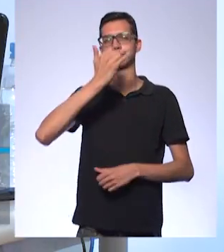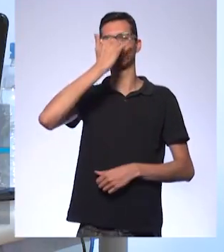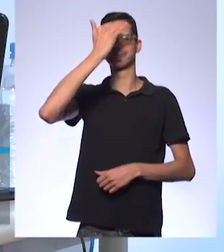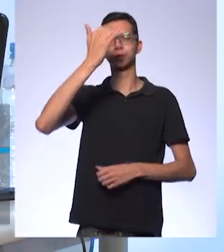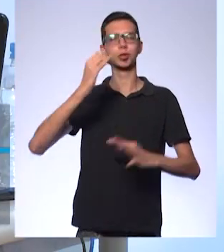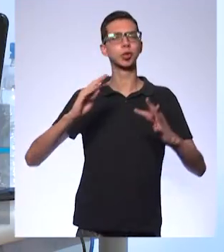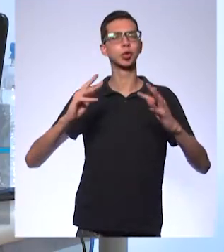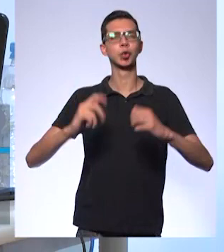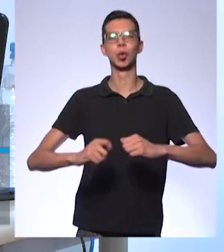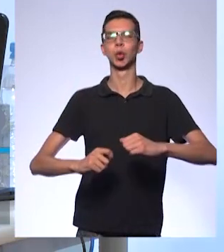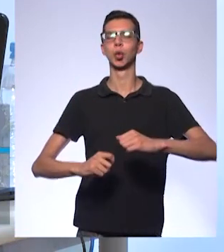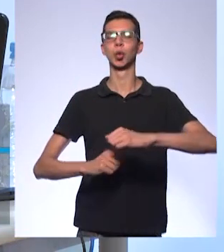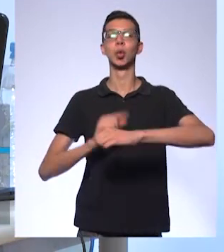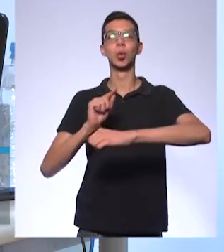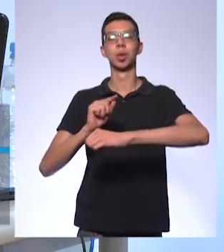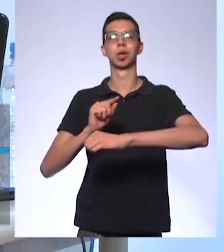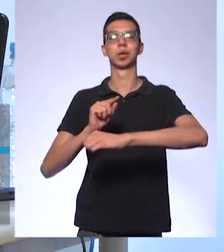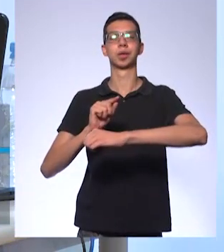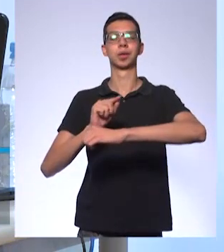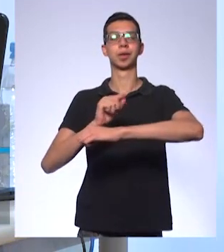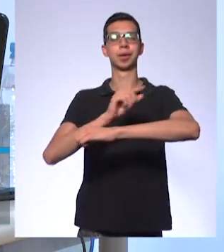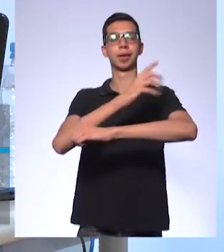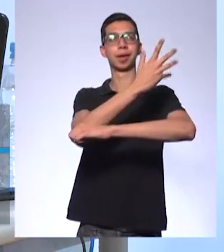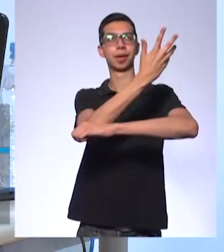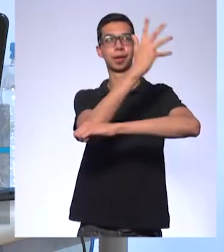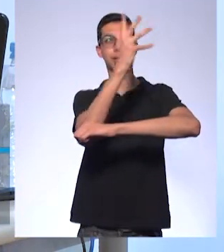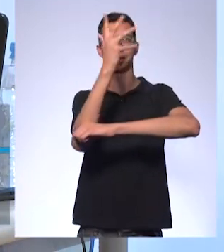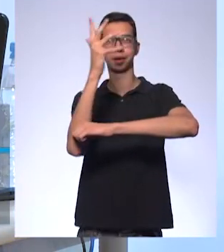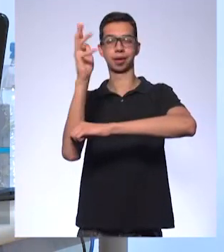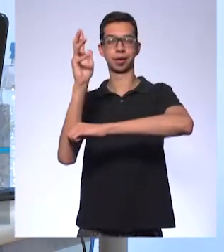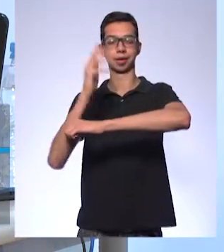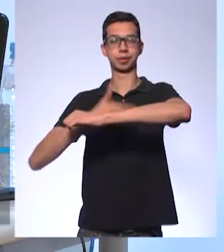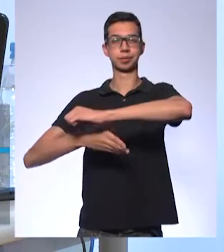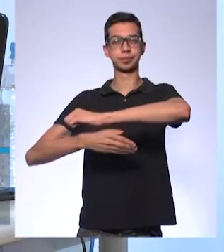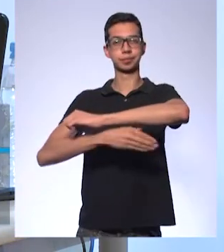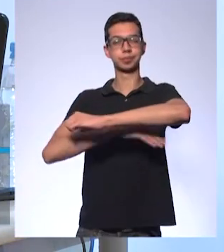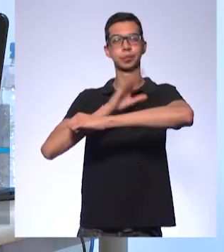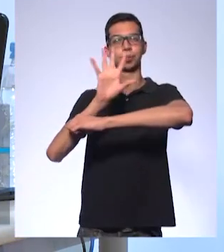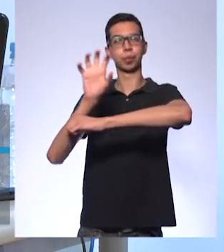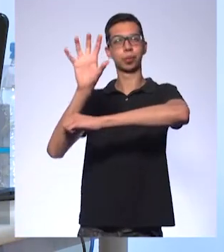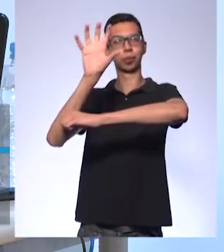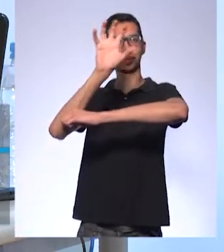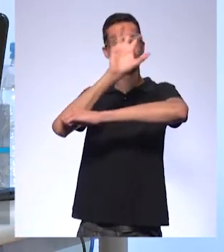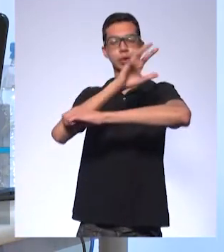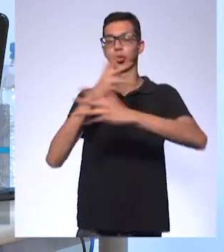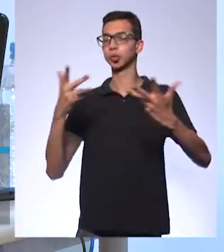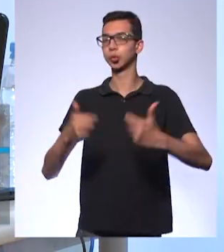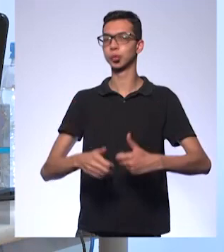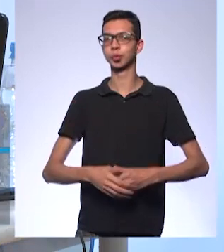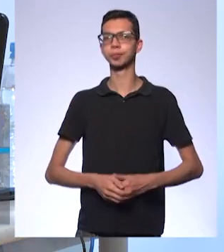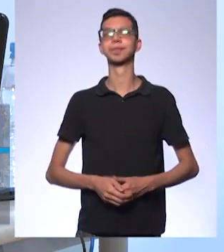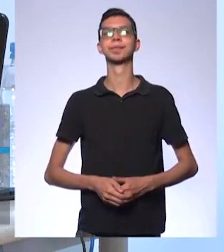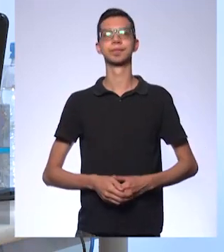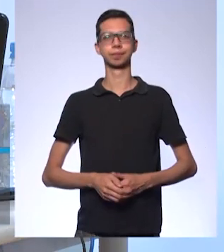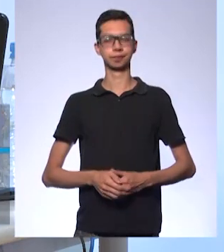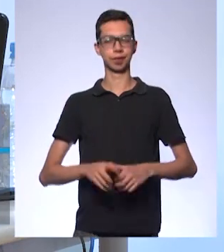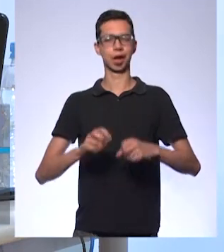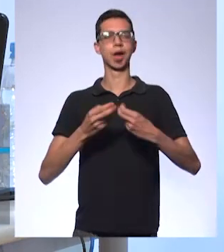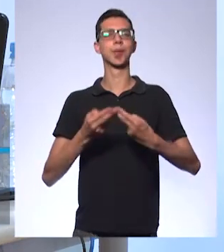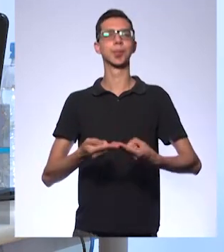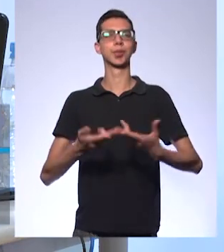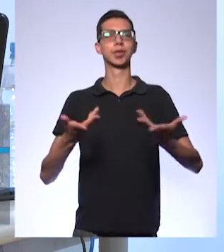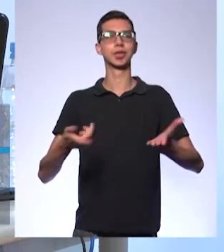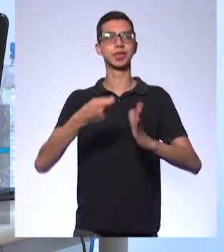o que foi dando, o encaminhamento que o texto foi dando foi nesse sentido, de mostrar que vários cientistas,